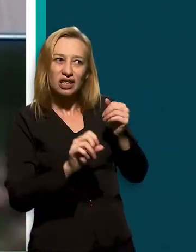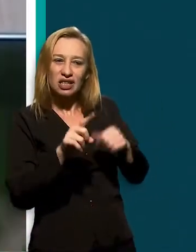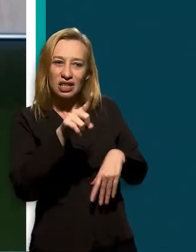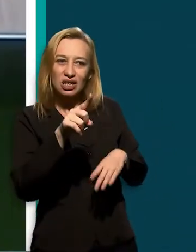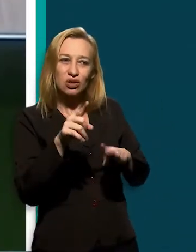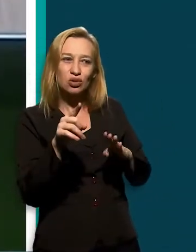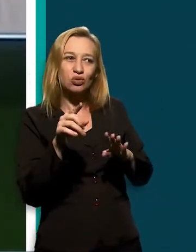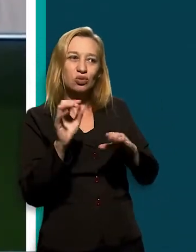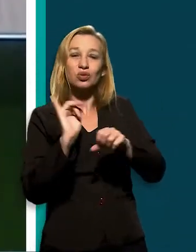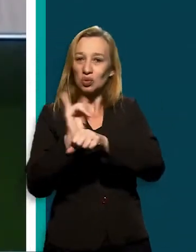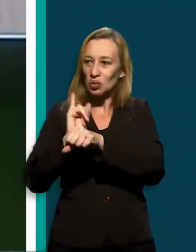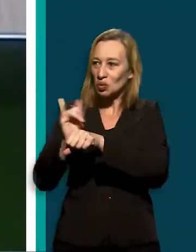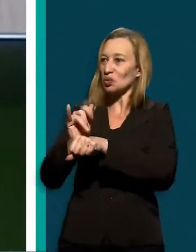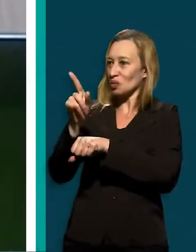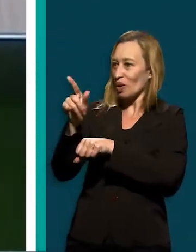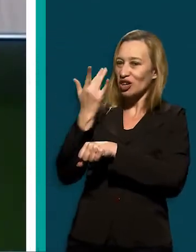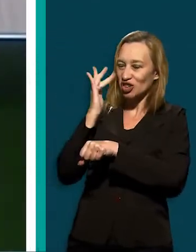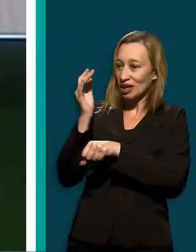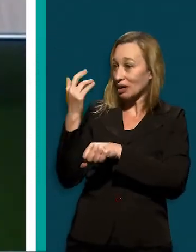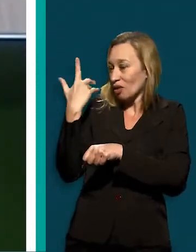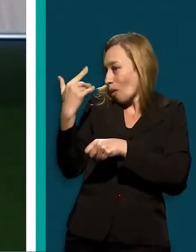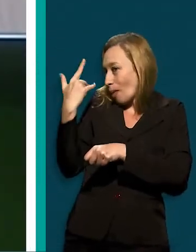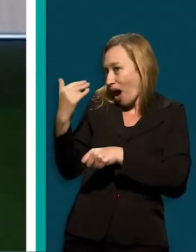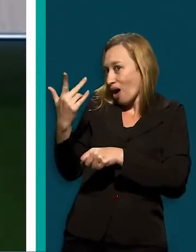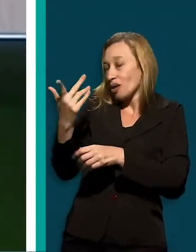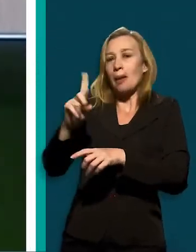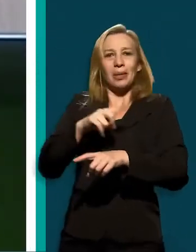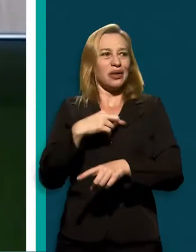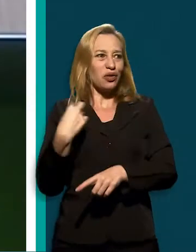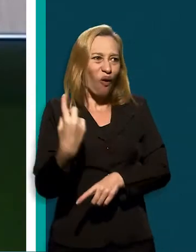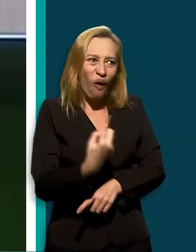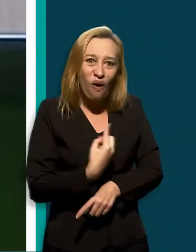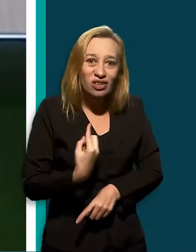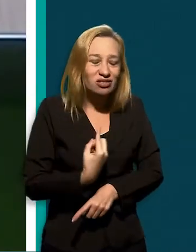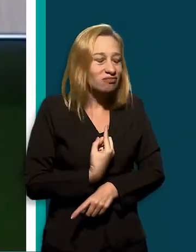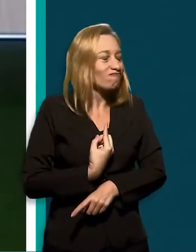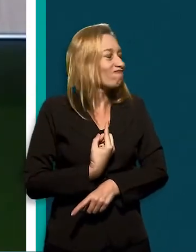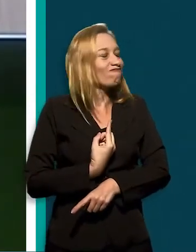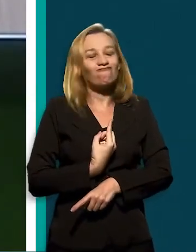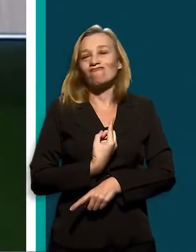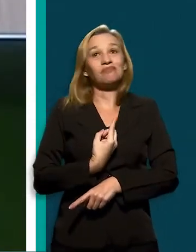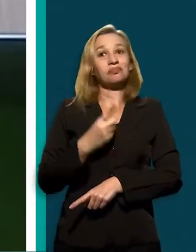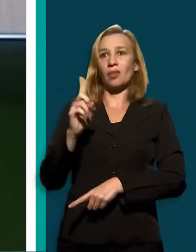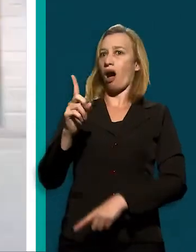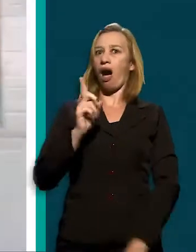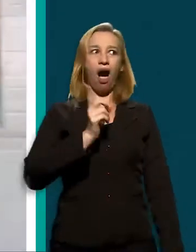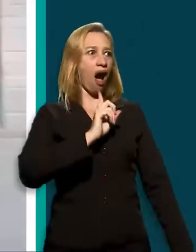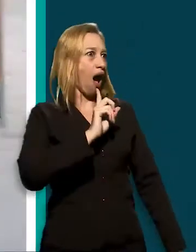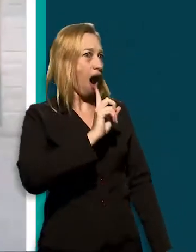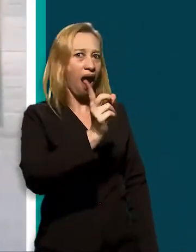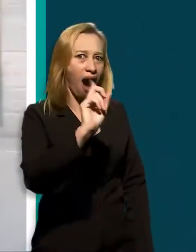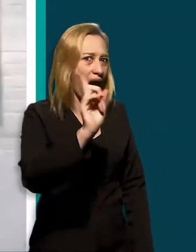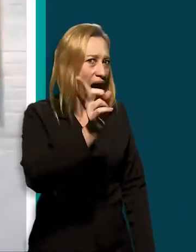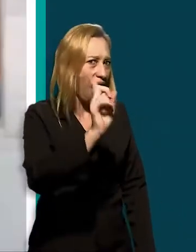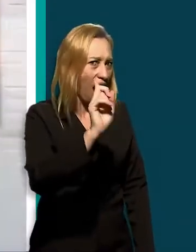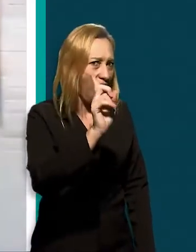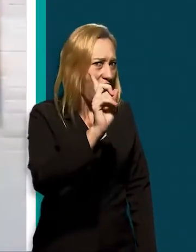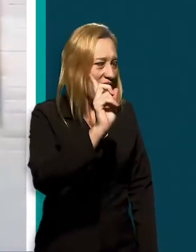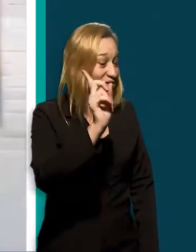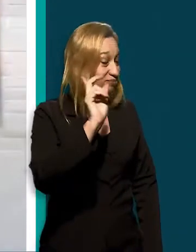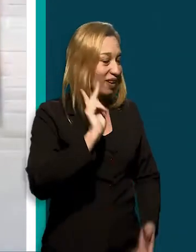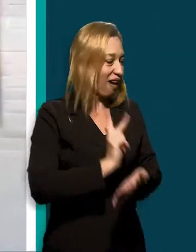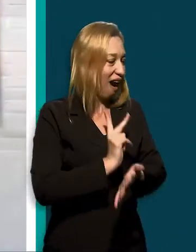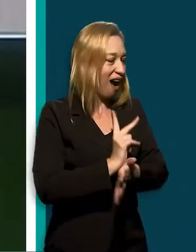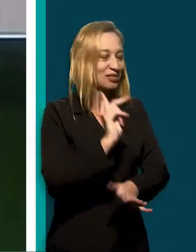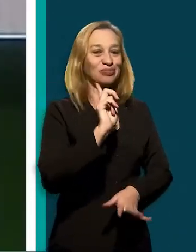que eu já acompanhava há muito tempo, então eu acho que para ele foi super tranquilo. Mas para a gente... Não é bem assim.